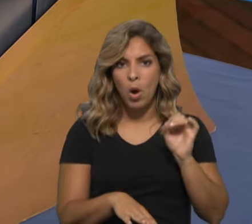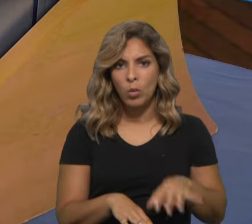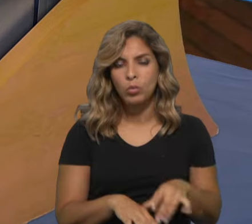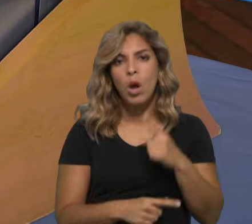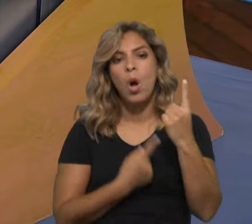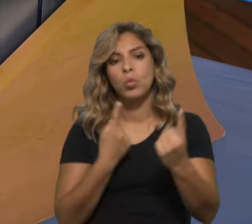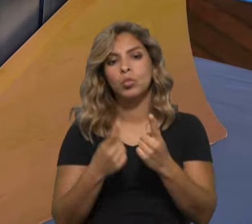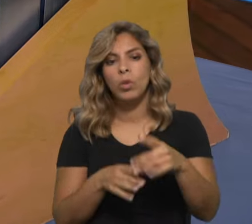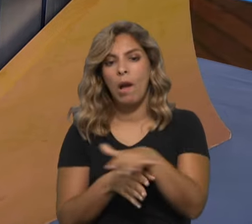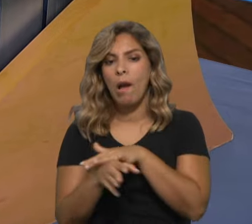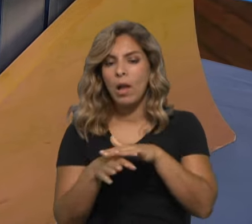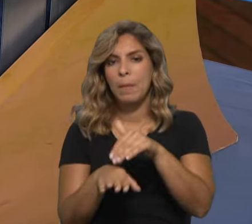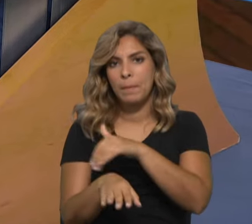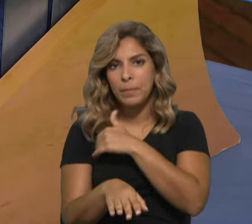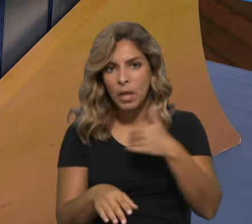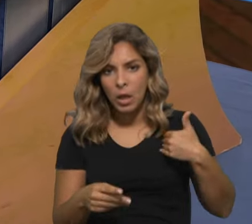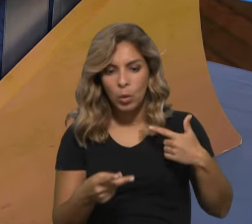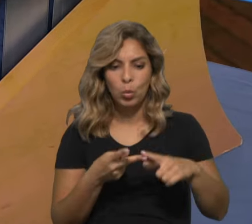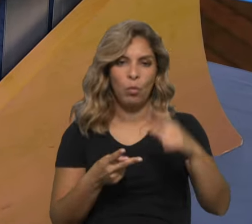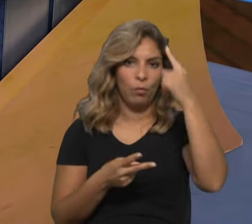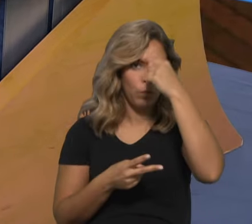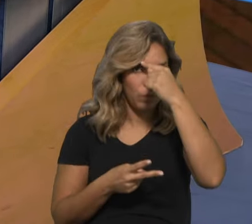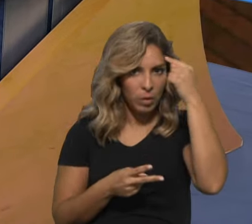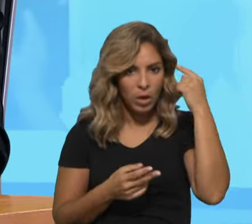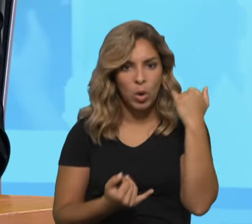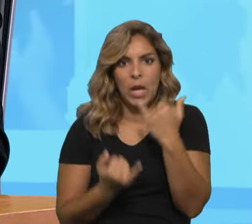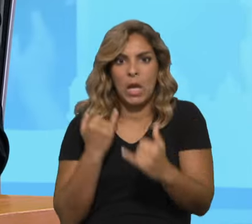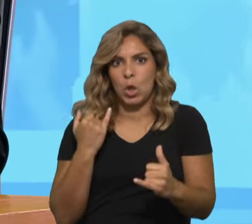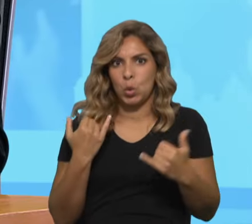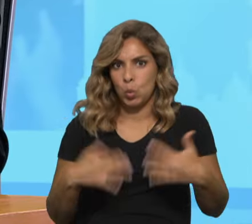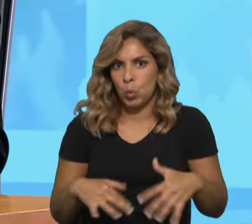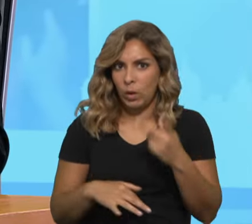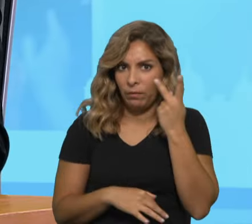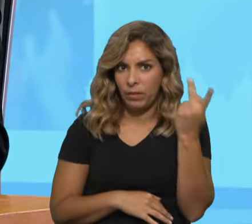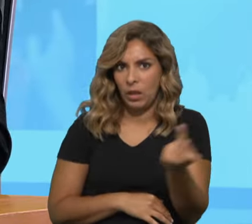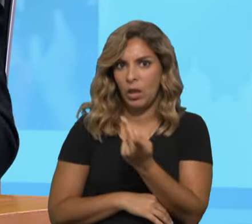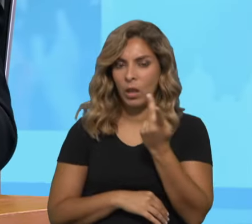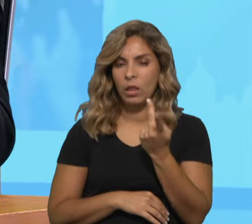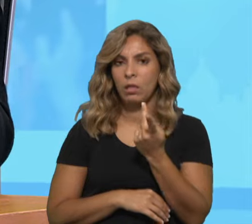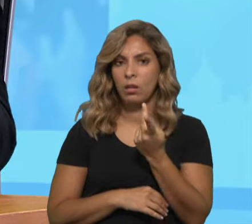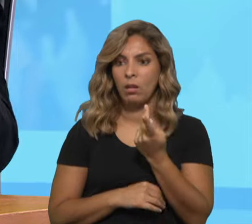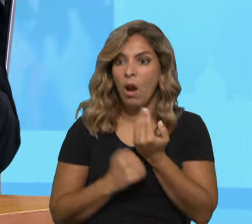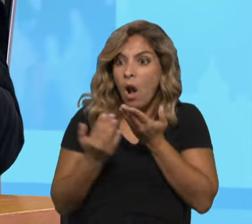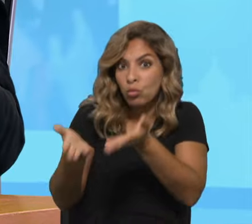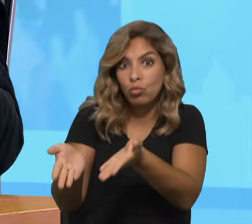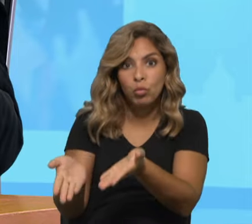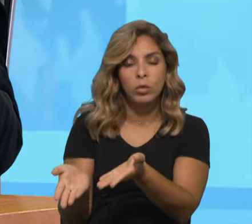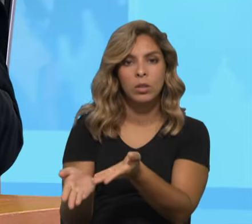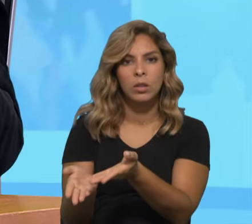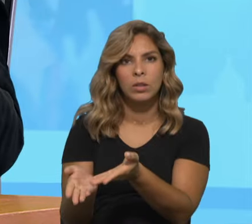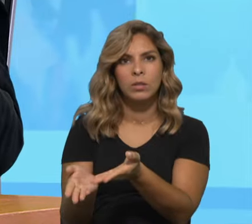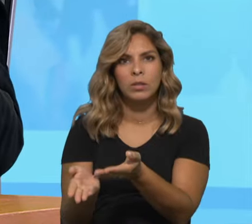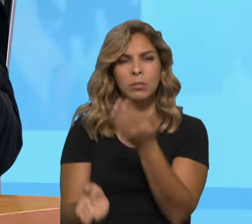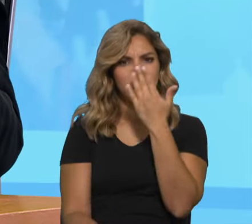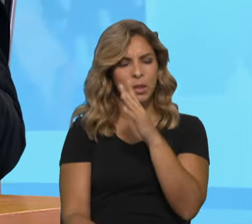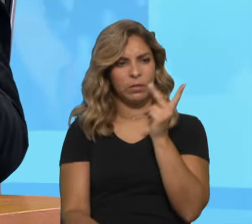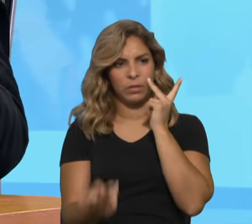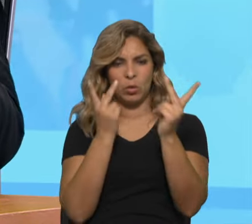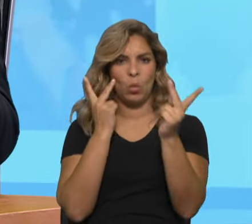da saúde, médicos e enfermeiros que correm risco para poderem ajudar. E isso não se vê assim